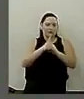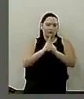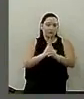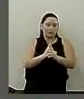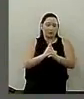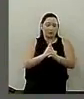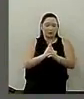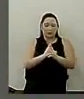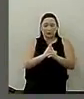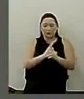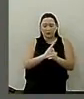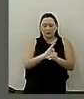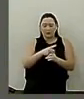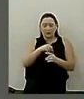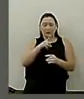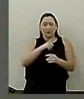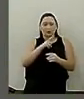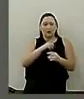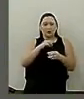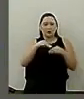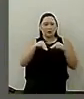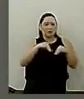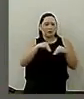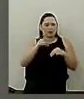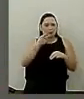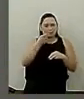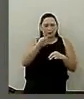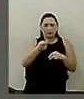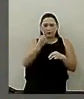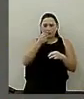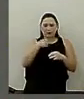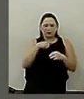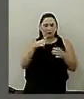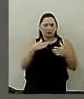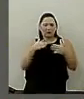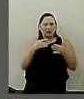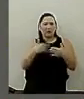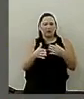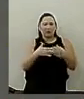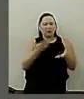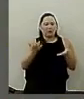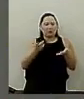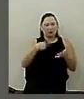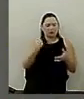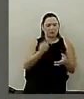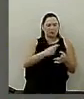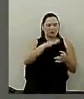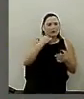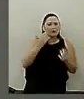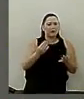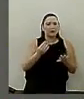discípulos. Em Marcos, eles dizem, não te importas que pereçamos? Ou seja, o senhor não leva isso em conta?